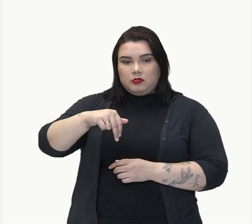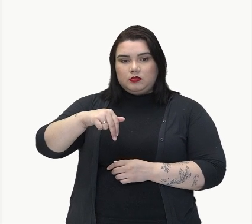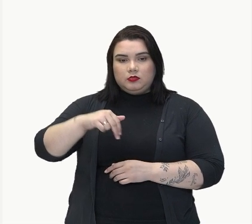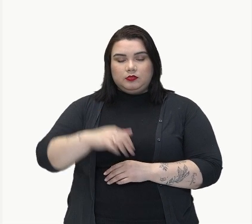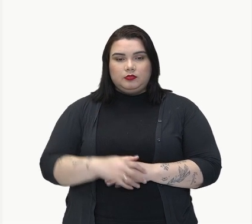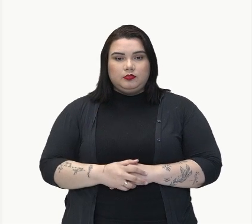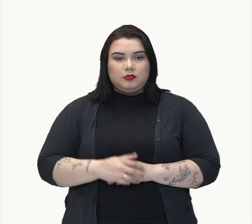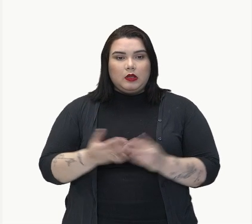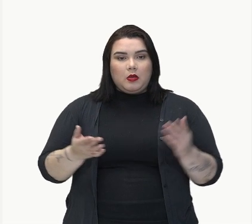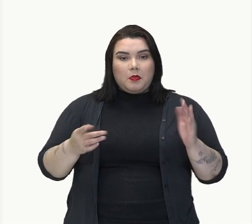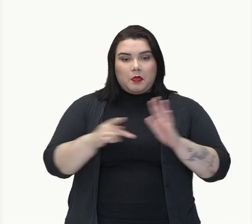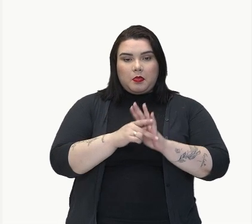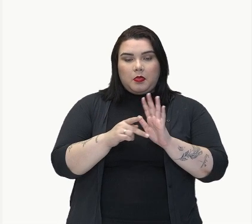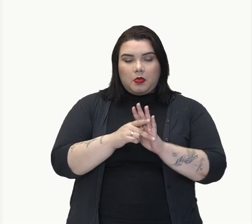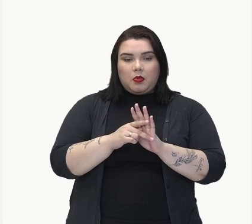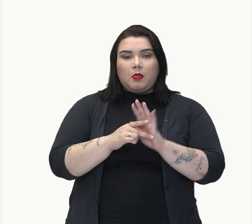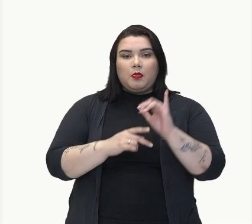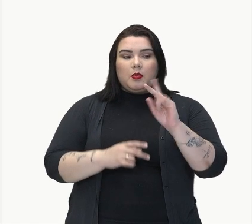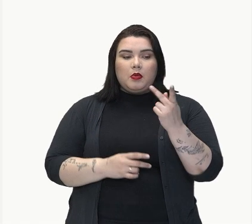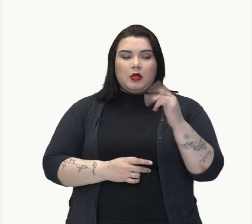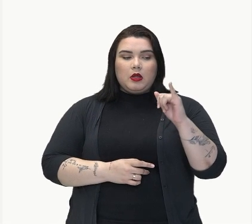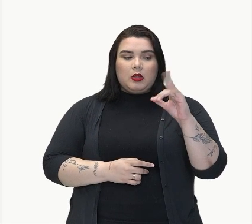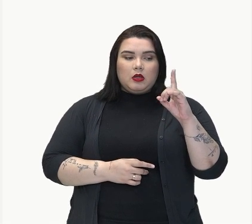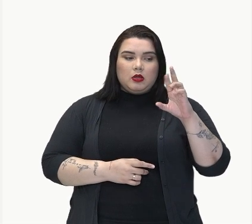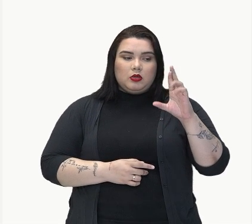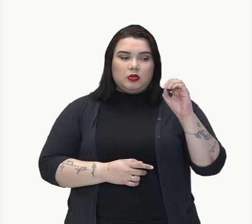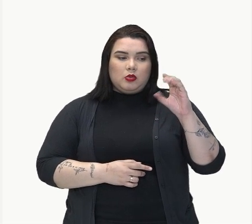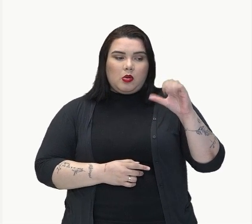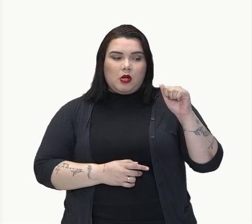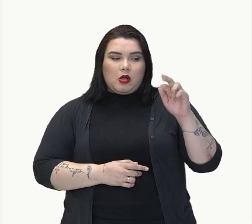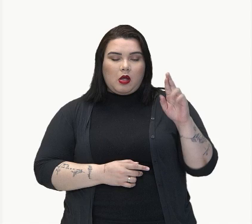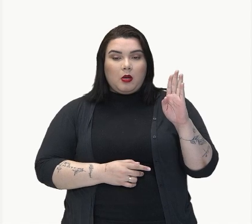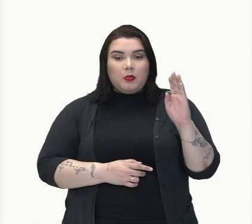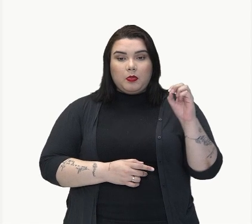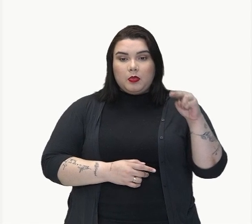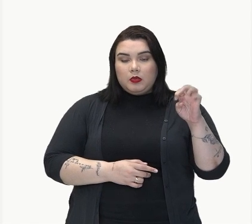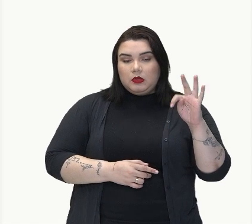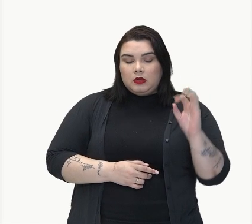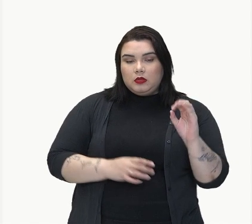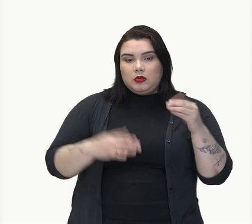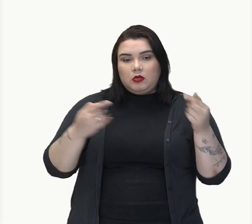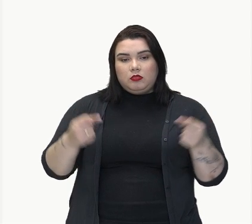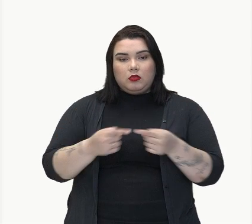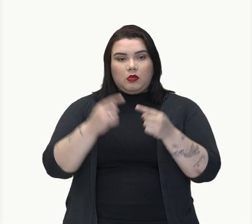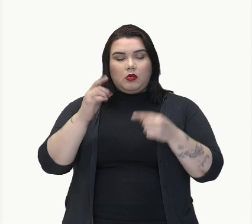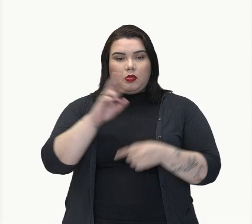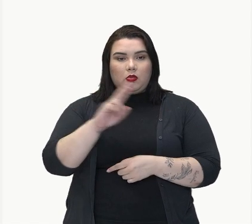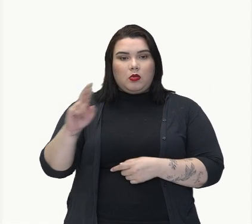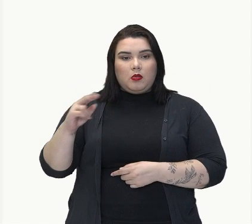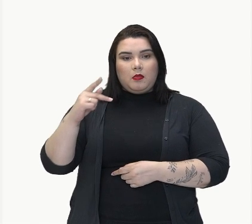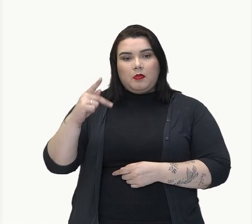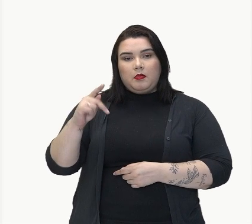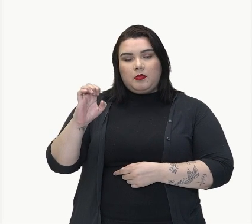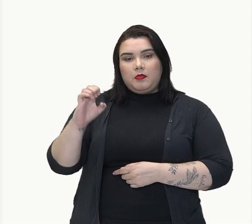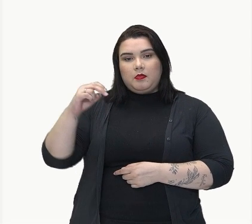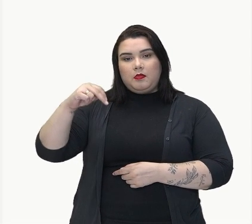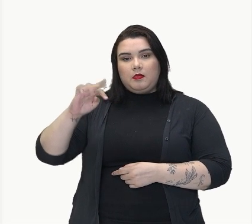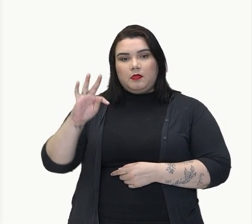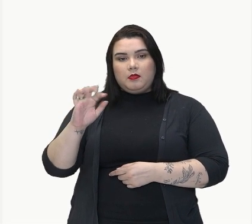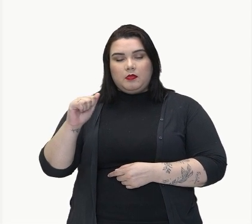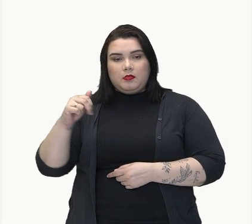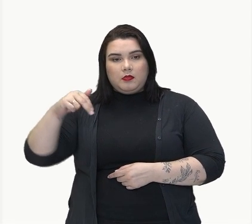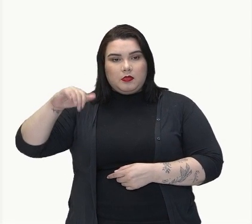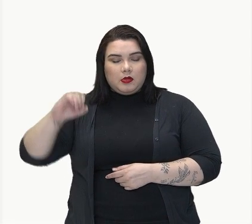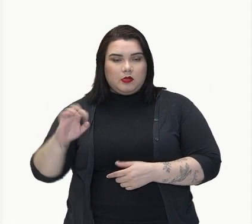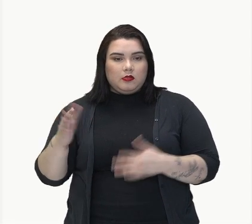é o hidrocarboneto, é o O. Então, o nome desse composto é o pentano. Se a gente for aqui para a